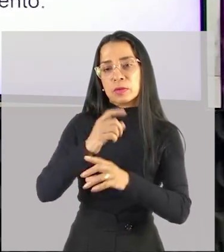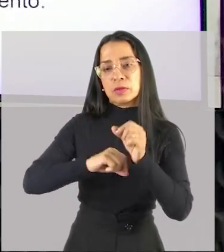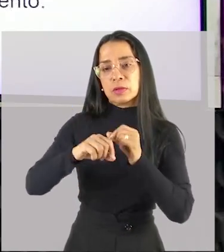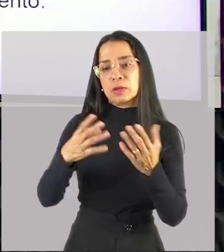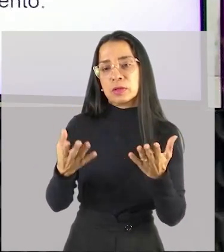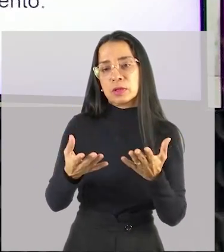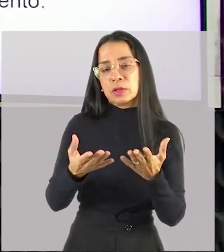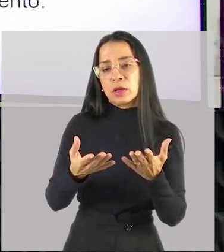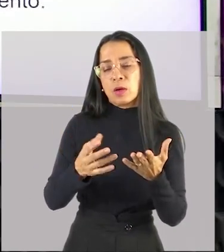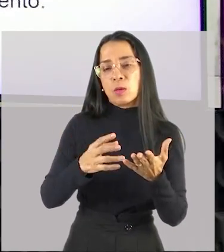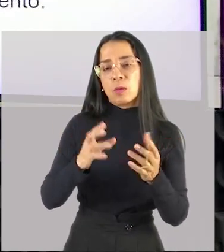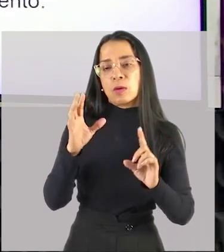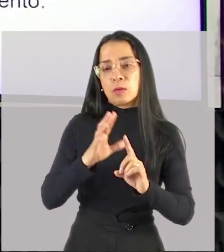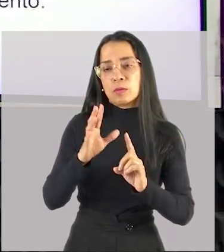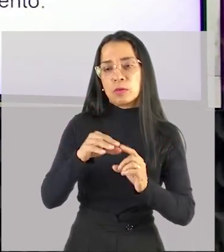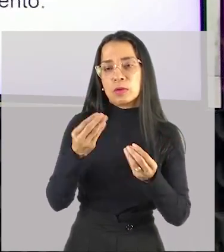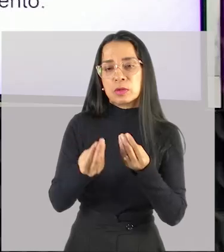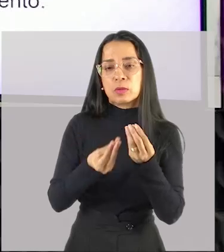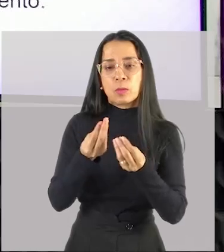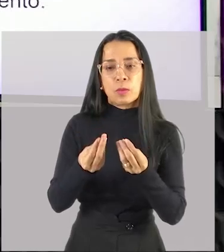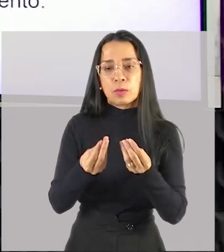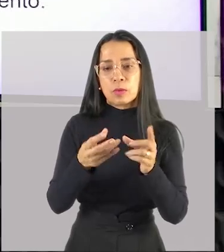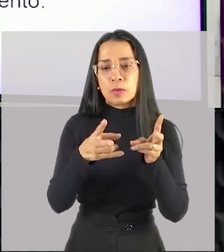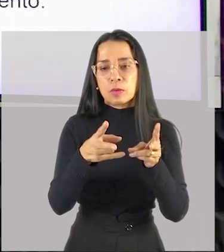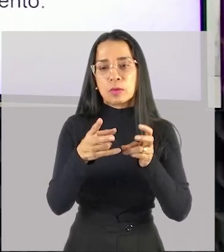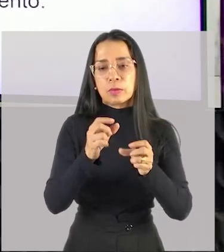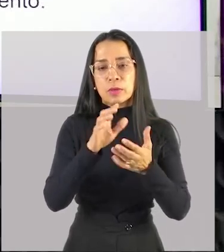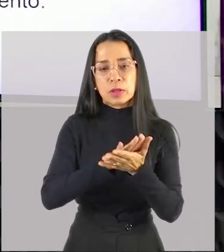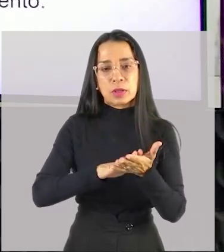lhe seja maior.